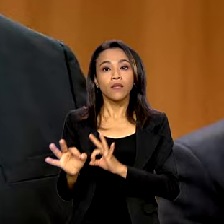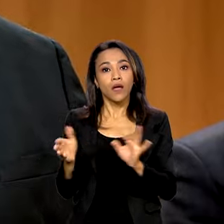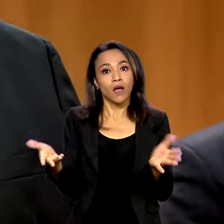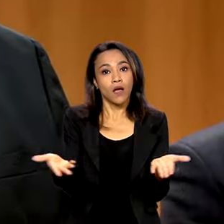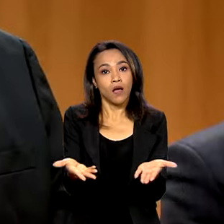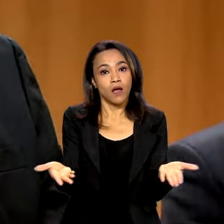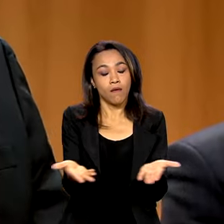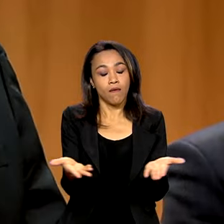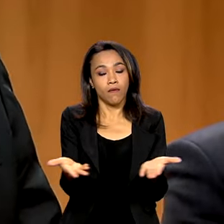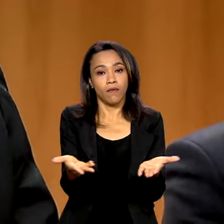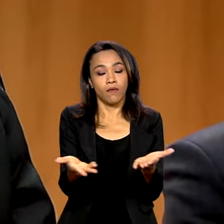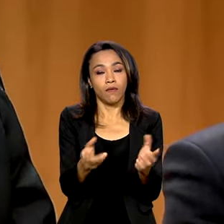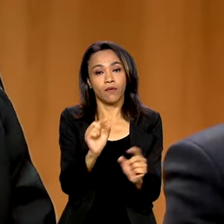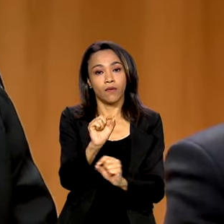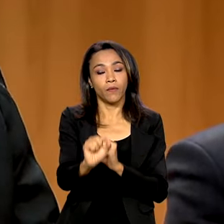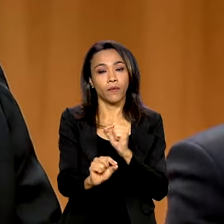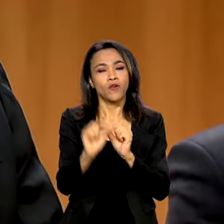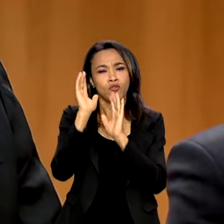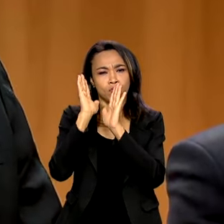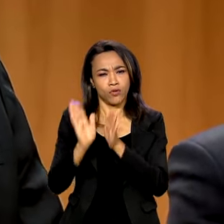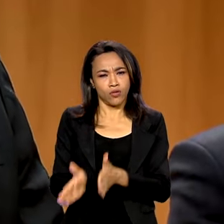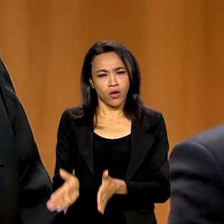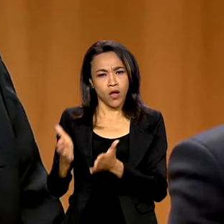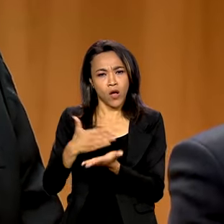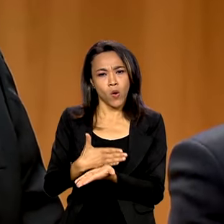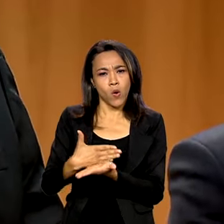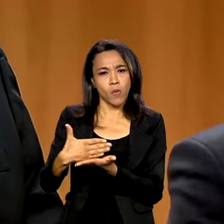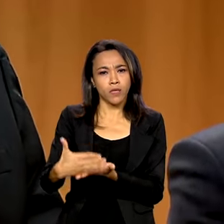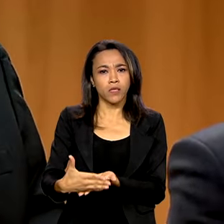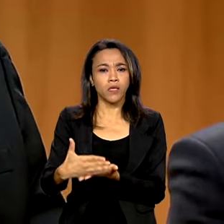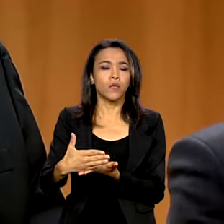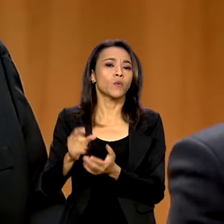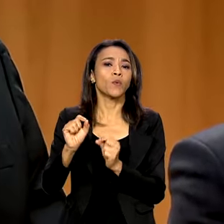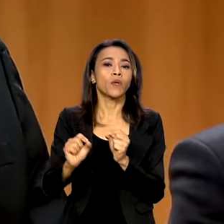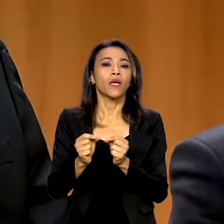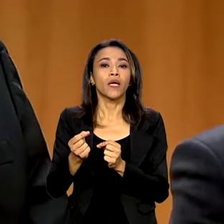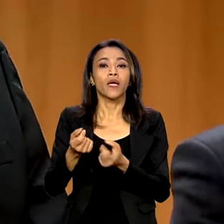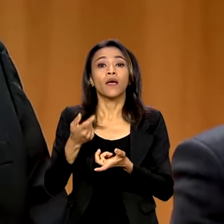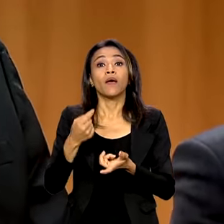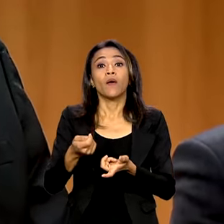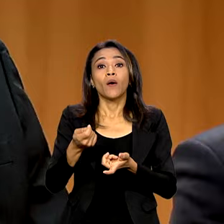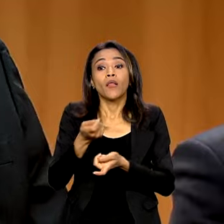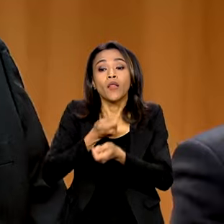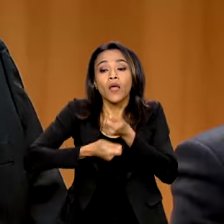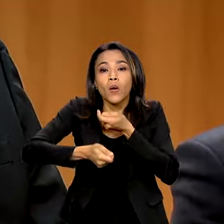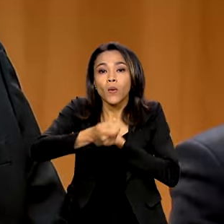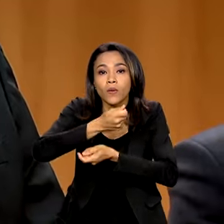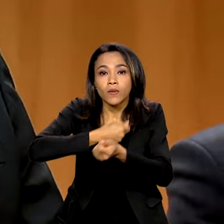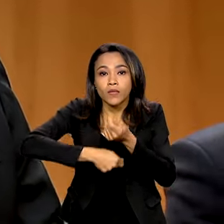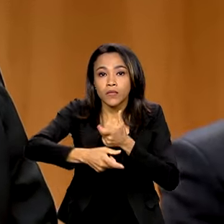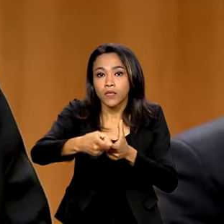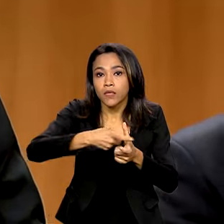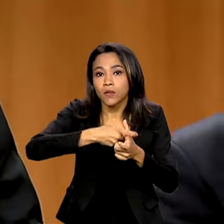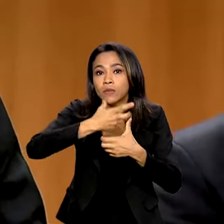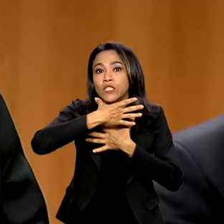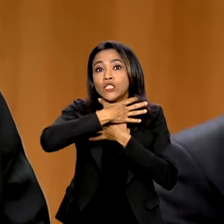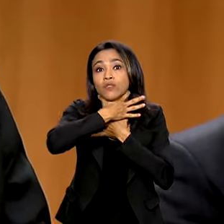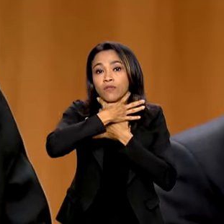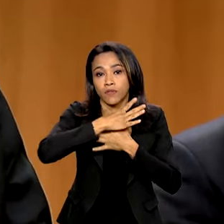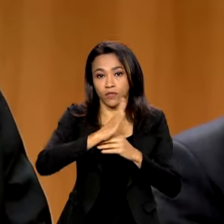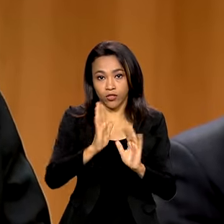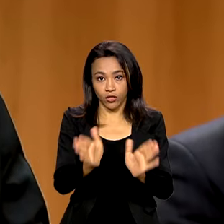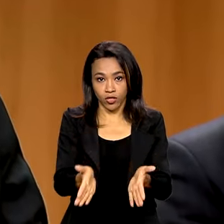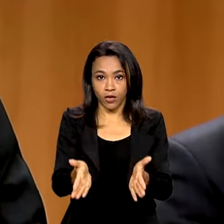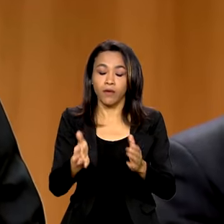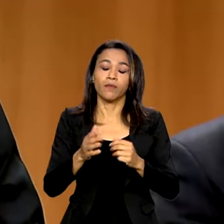estamos começando o mutirão de renegociação de dívidas. Então, é importante frisar que nós